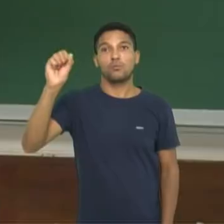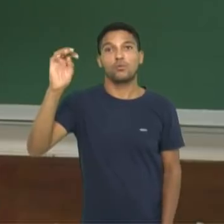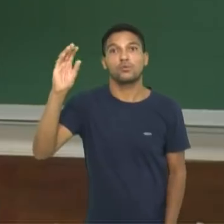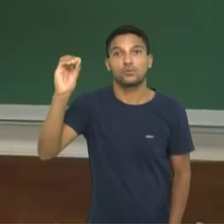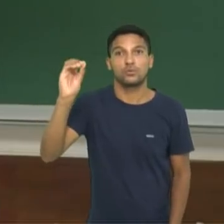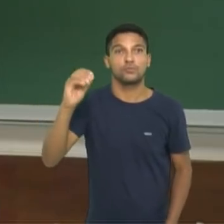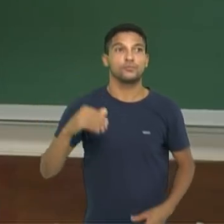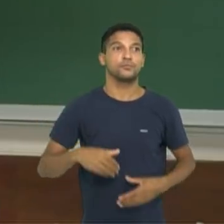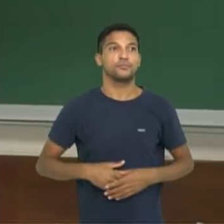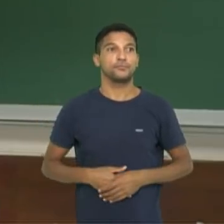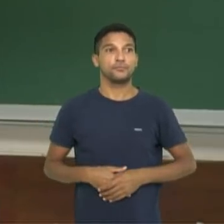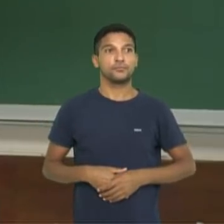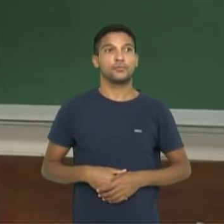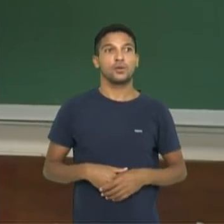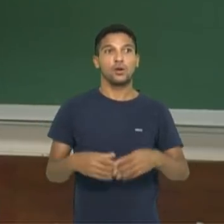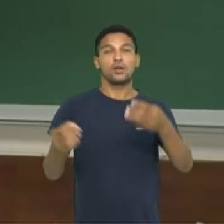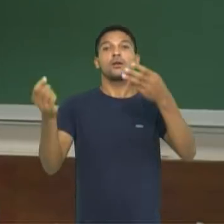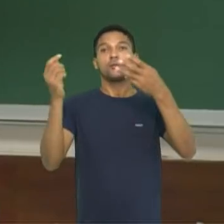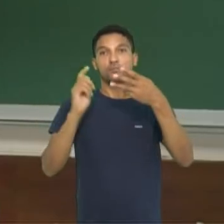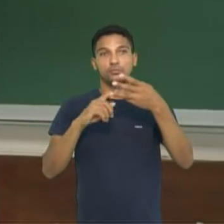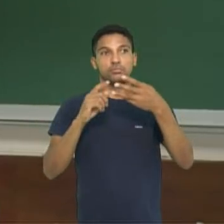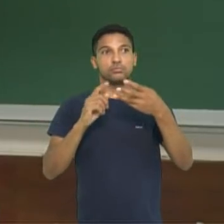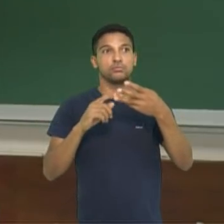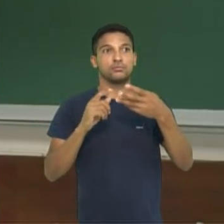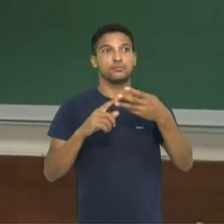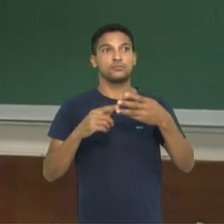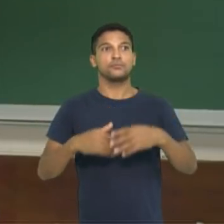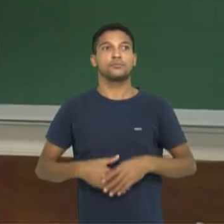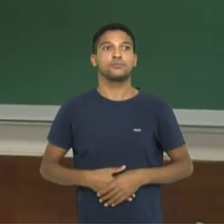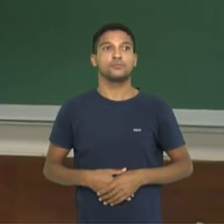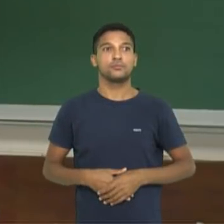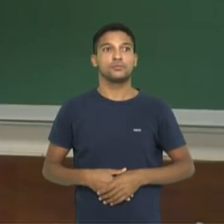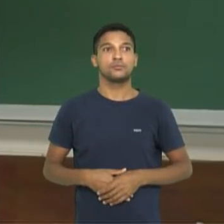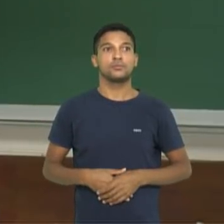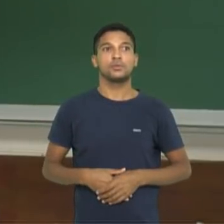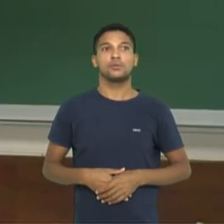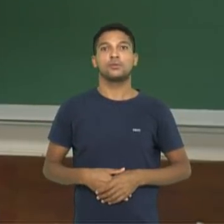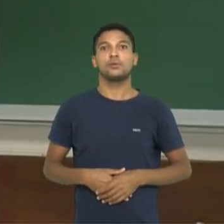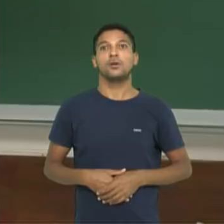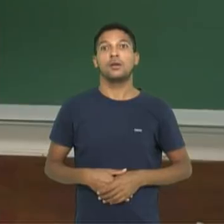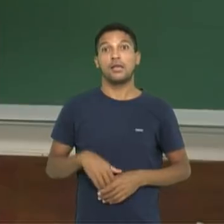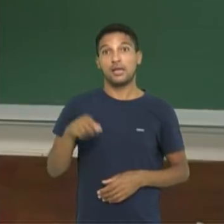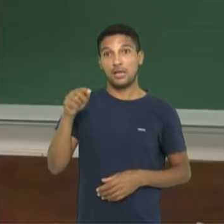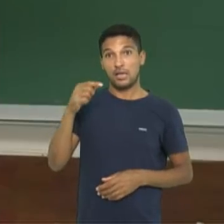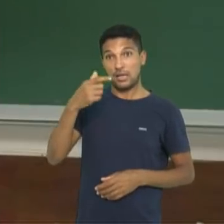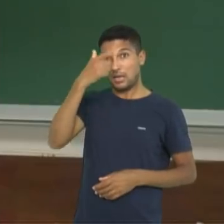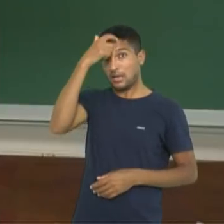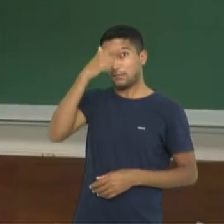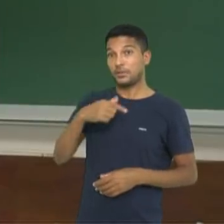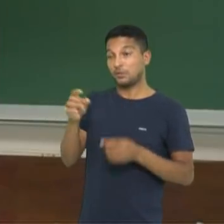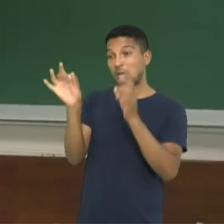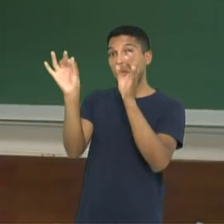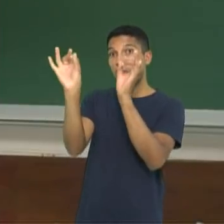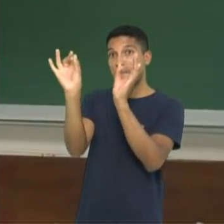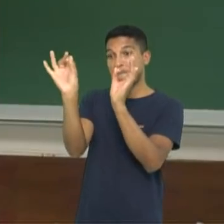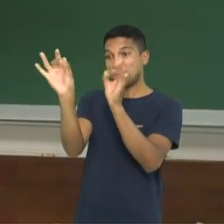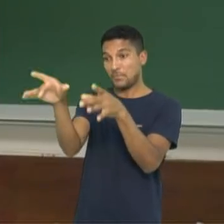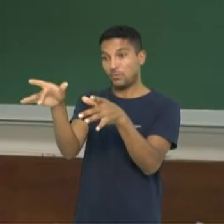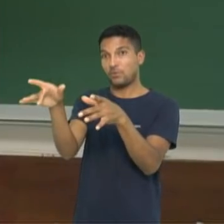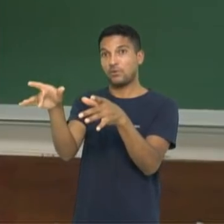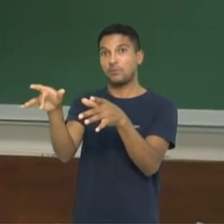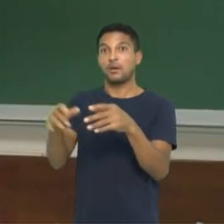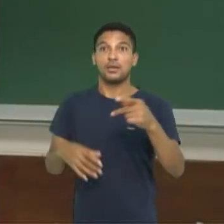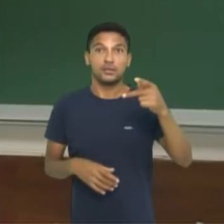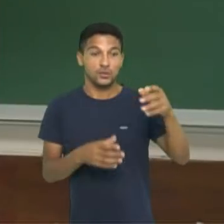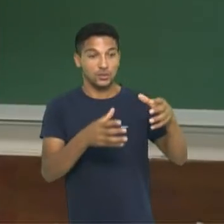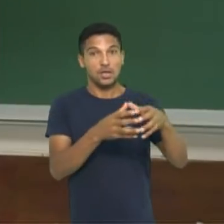temos aqui o verbo lamentar, portanto temos um período composto por duas orações, dois verbos. Certo? E agora, vamos